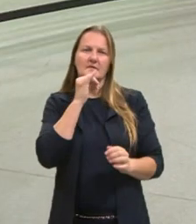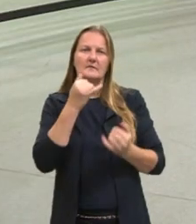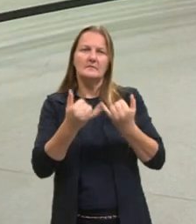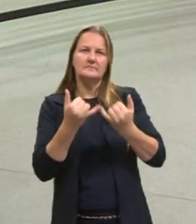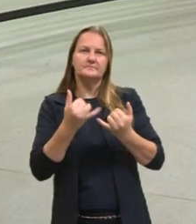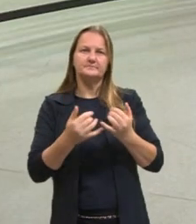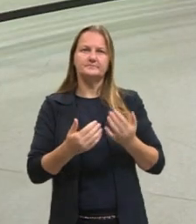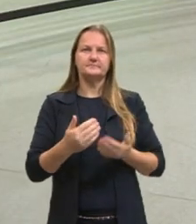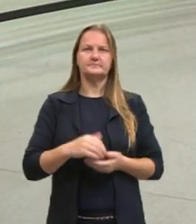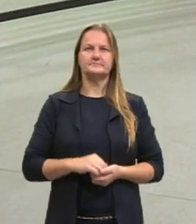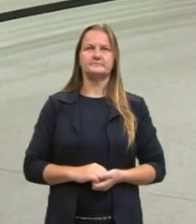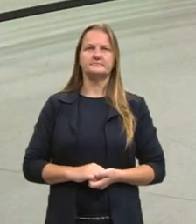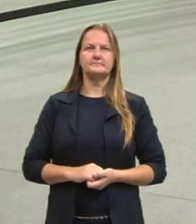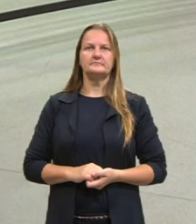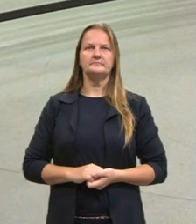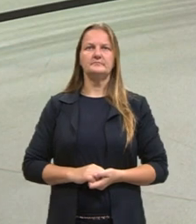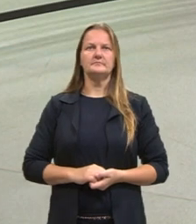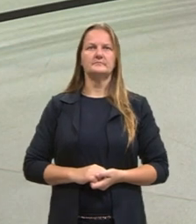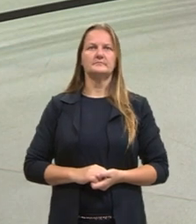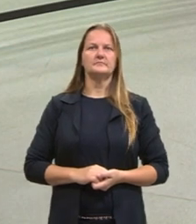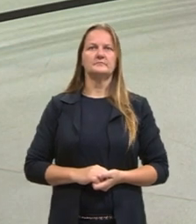ok?